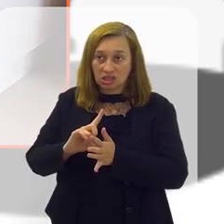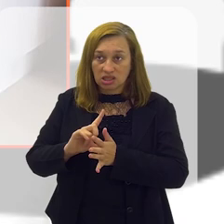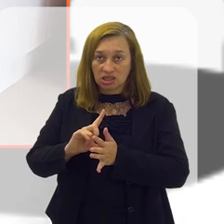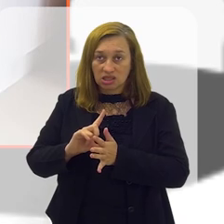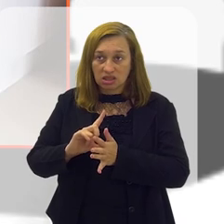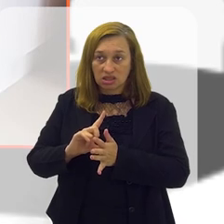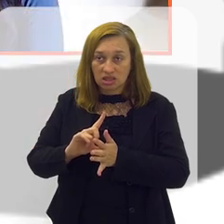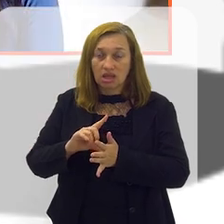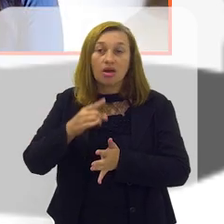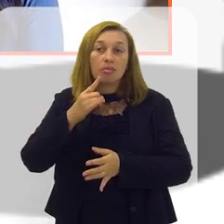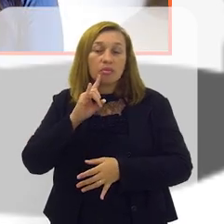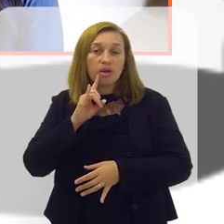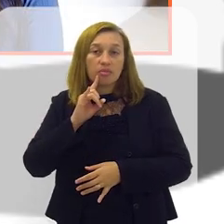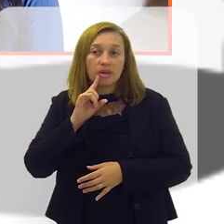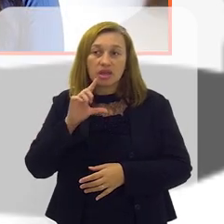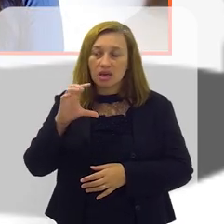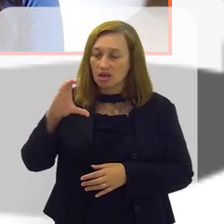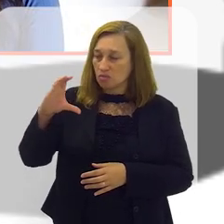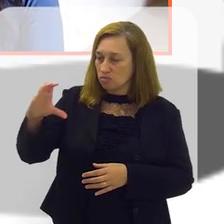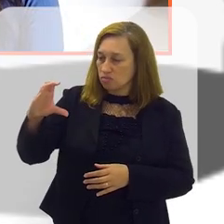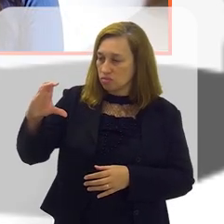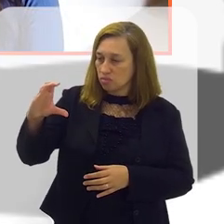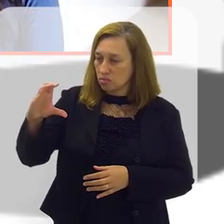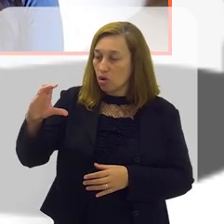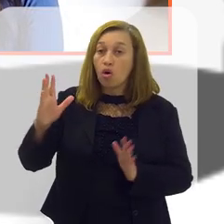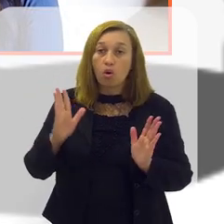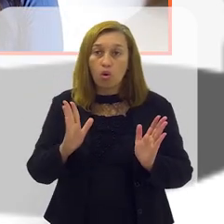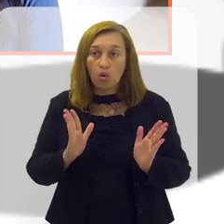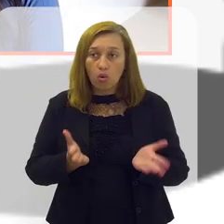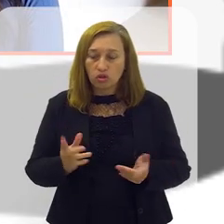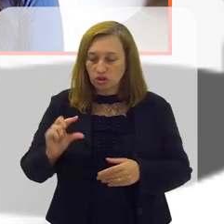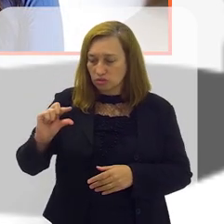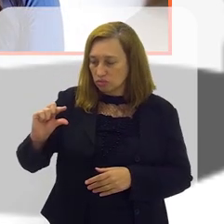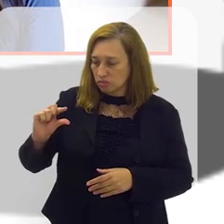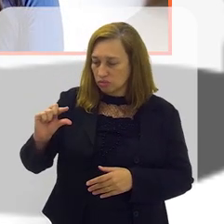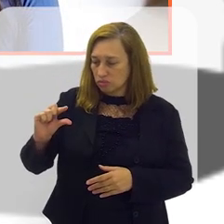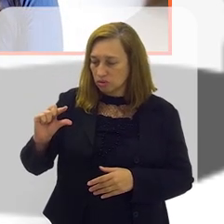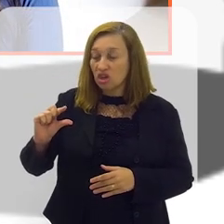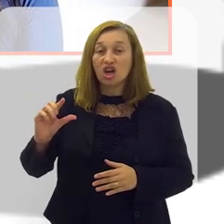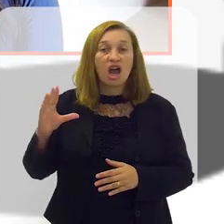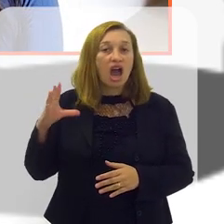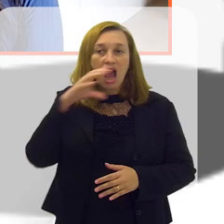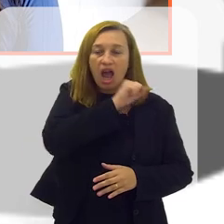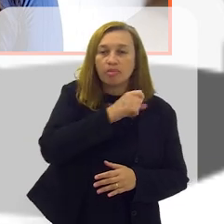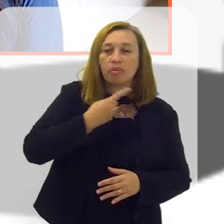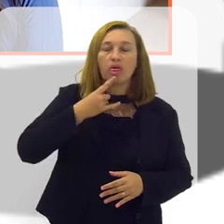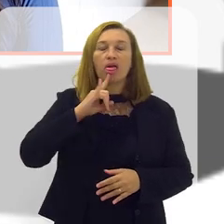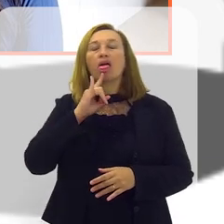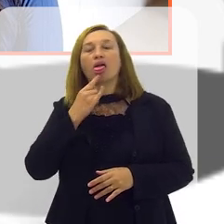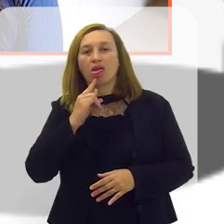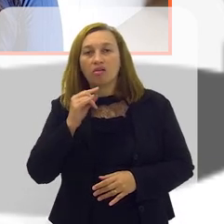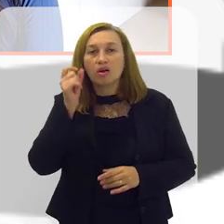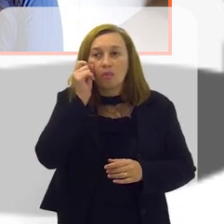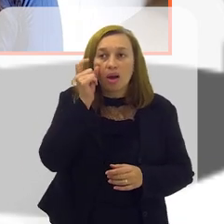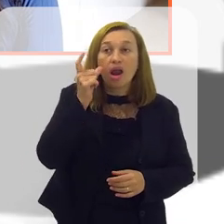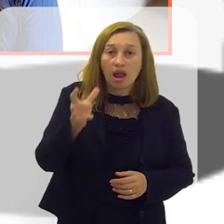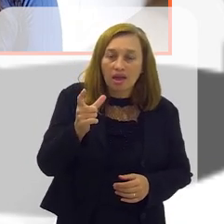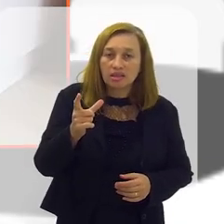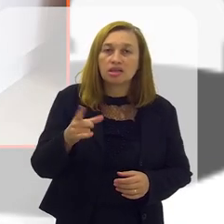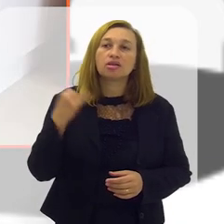beber menos e já se embriaga mais rapidamente. Então, esse também é um